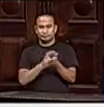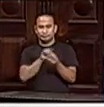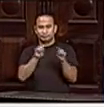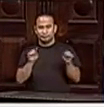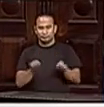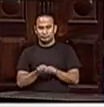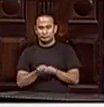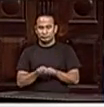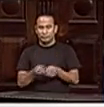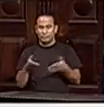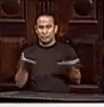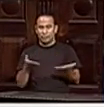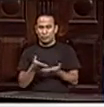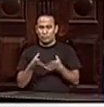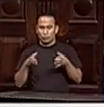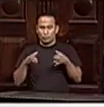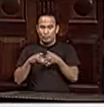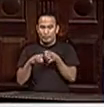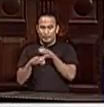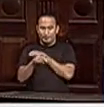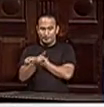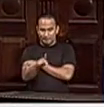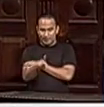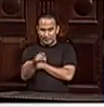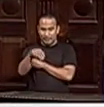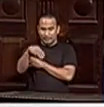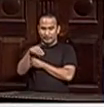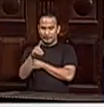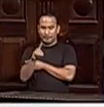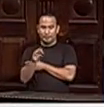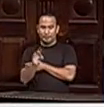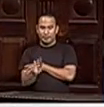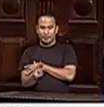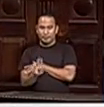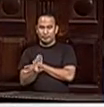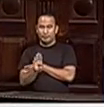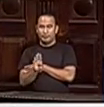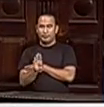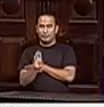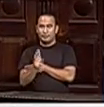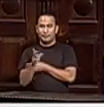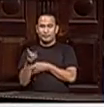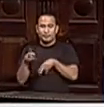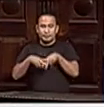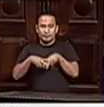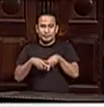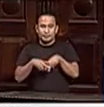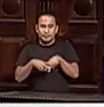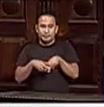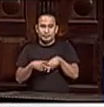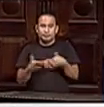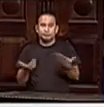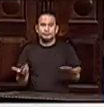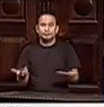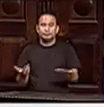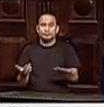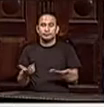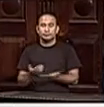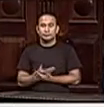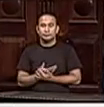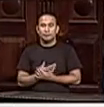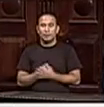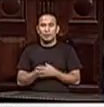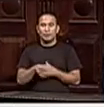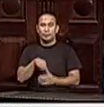Agora, a cúpula do PMDB na Assembleia Legislativa foi presa. E a peça do Ministério